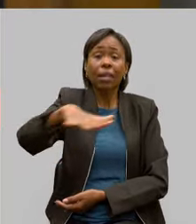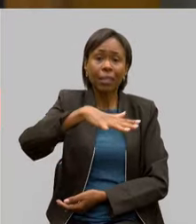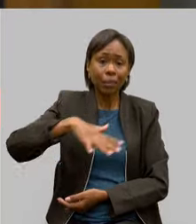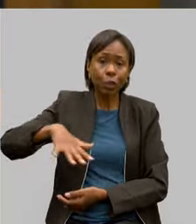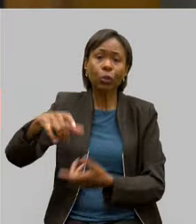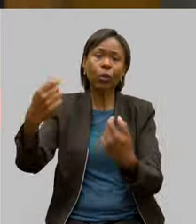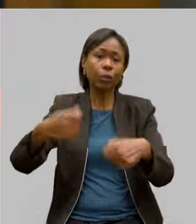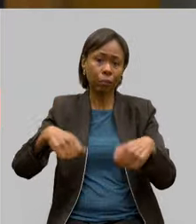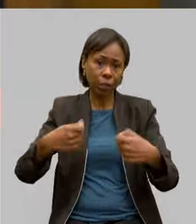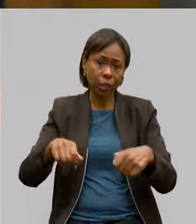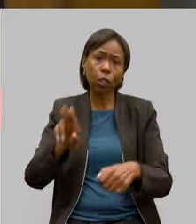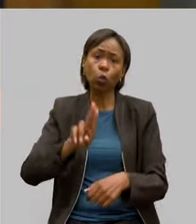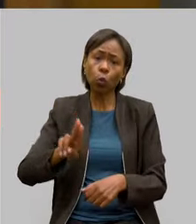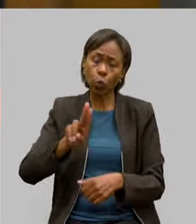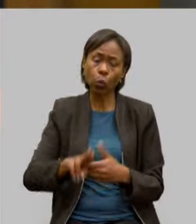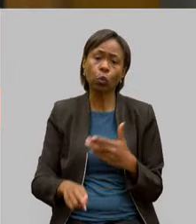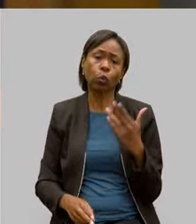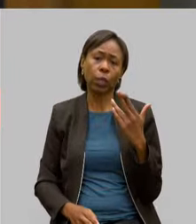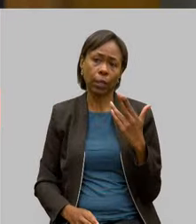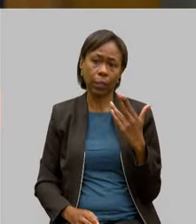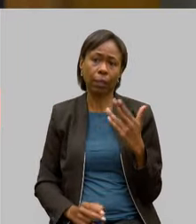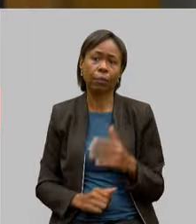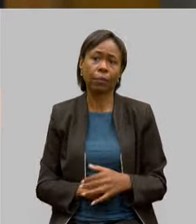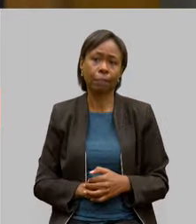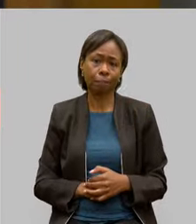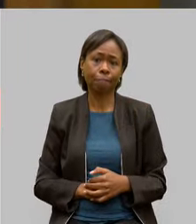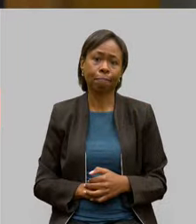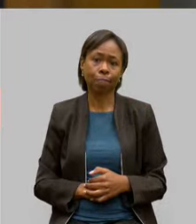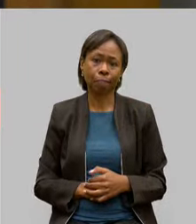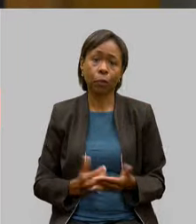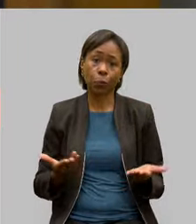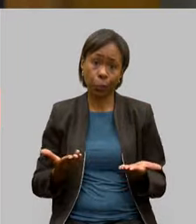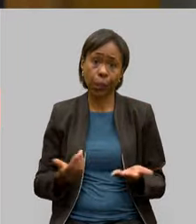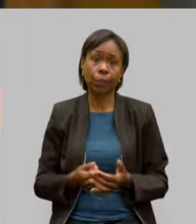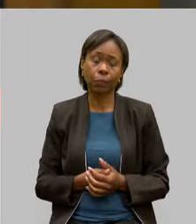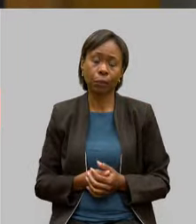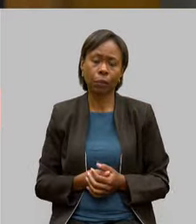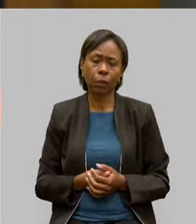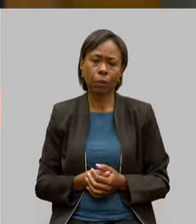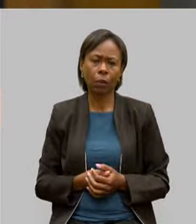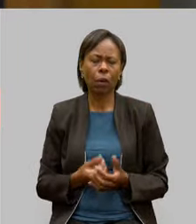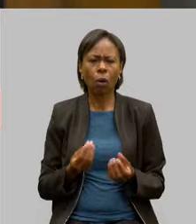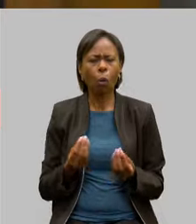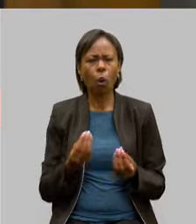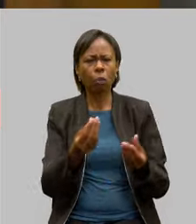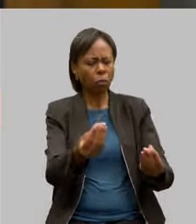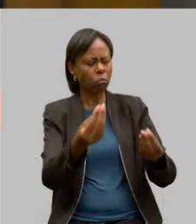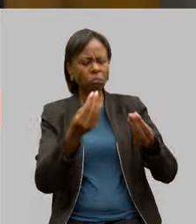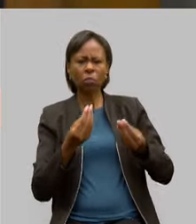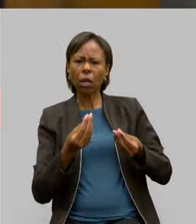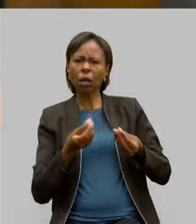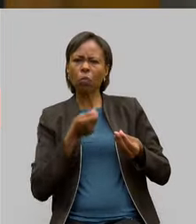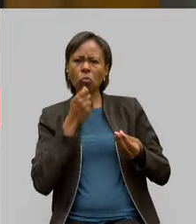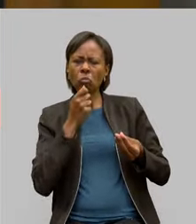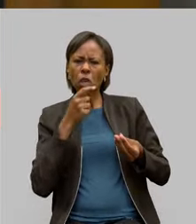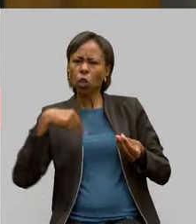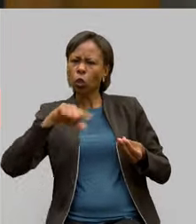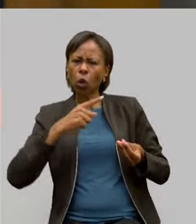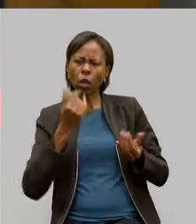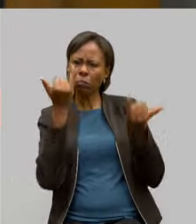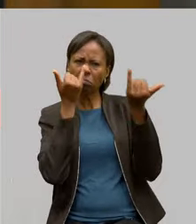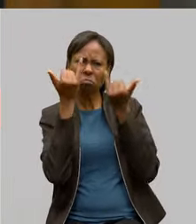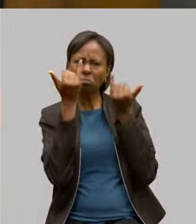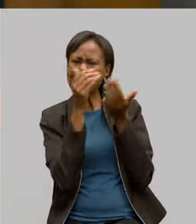necessitam do uso da cannabis atual como isso não chegou para nós como isso não tá sendo